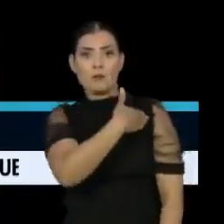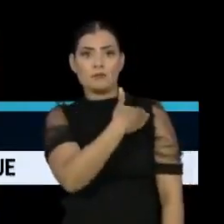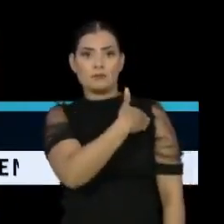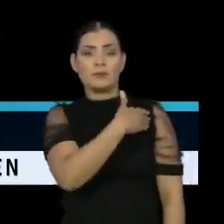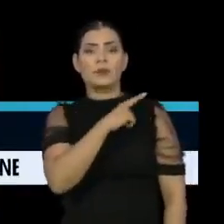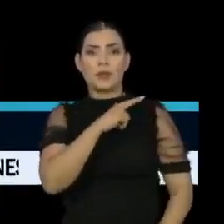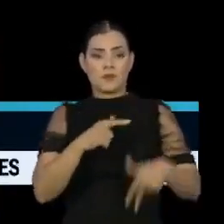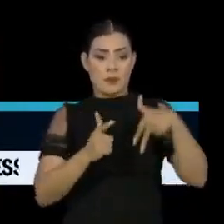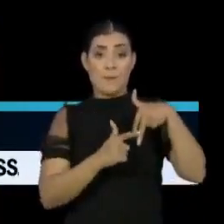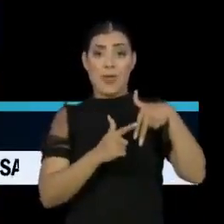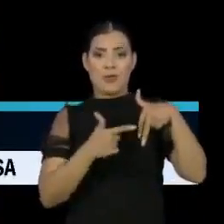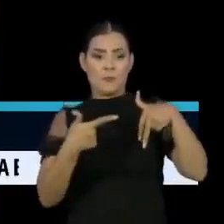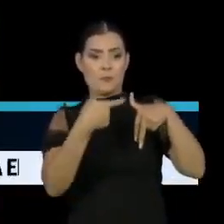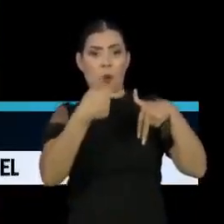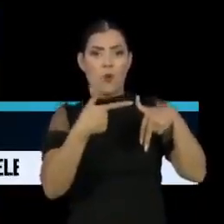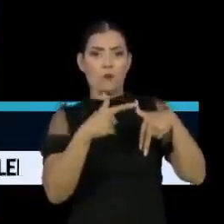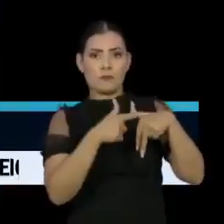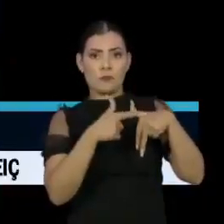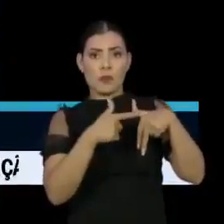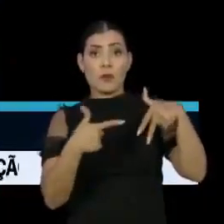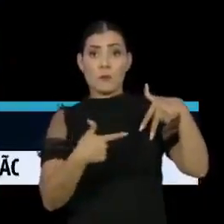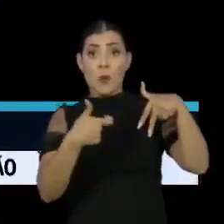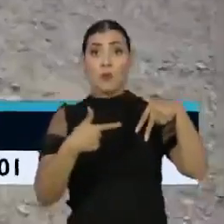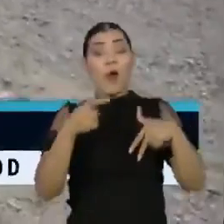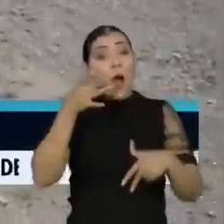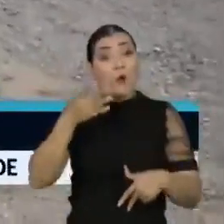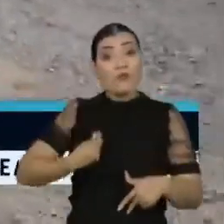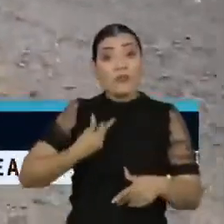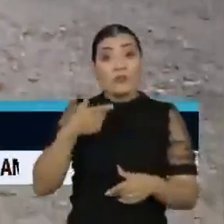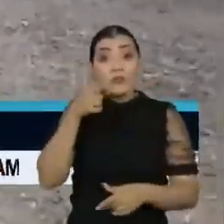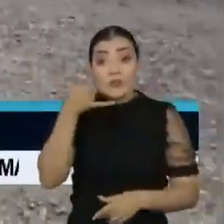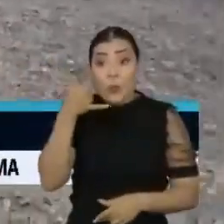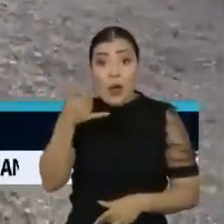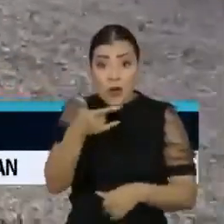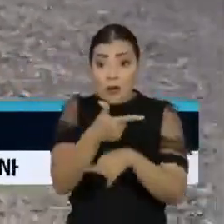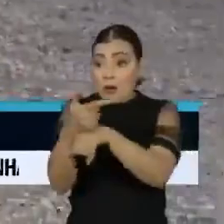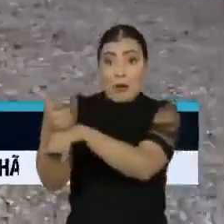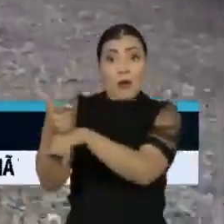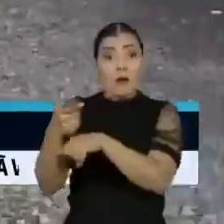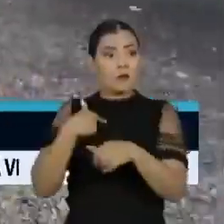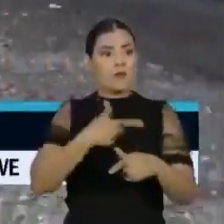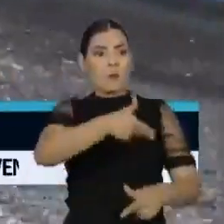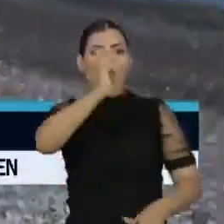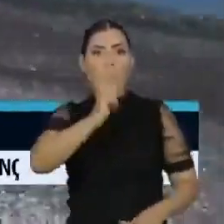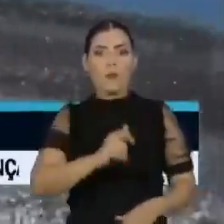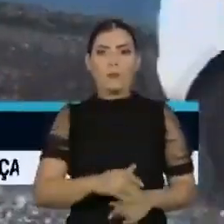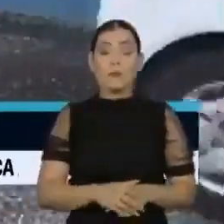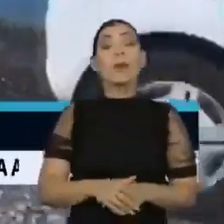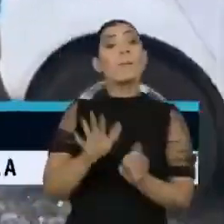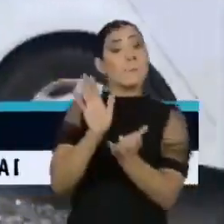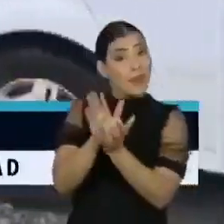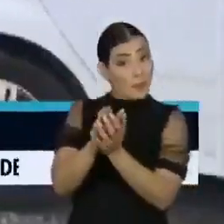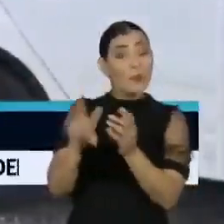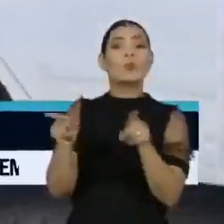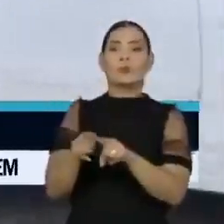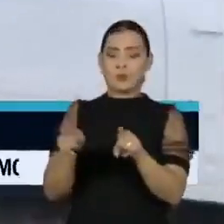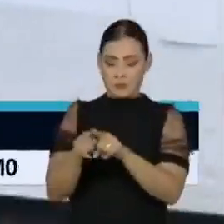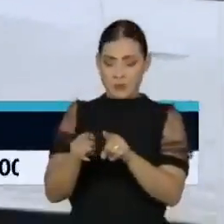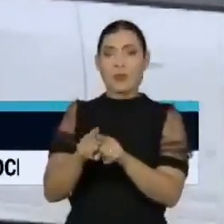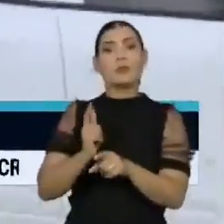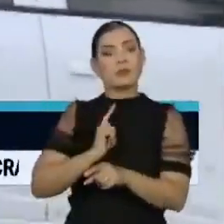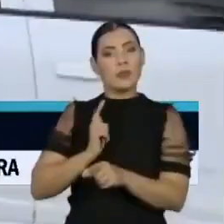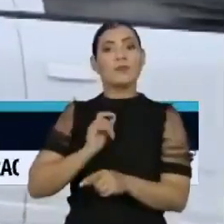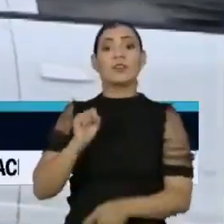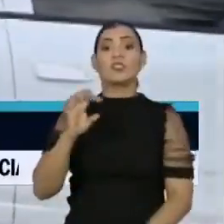uma das pernas, enquanto fazia uma transmissão ao vivo pelo celular. Na terça-feira, em Pernambuco, o candidato a prefeito do município de